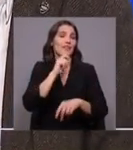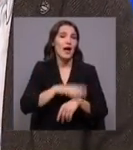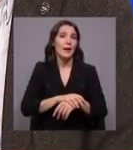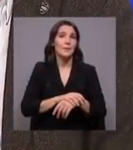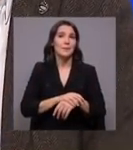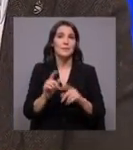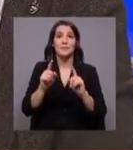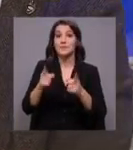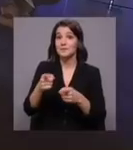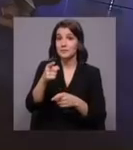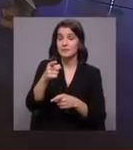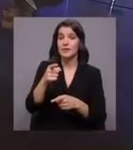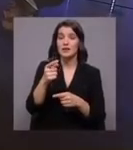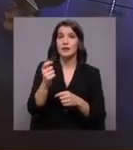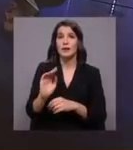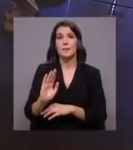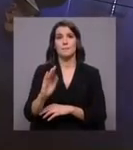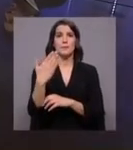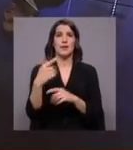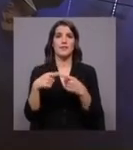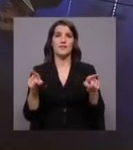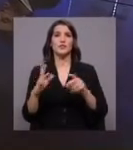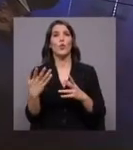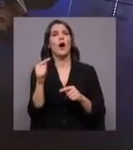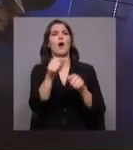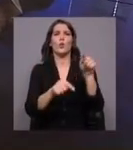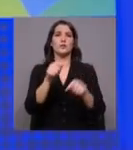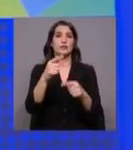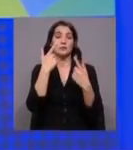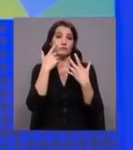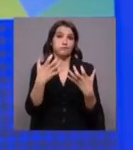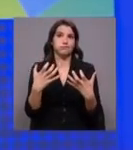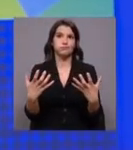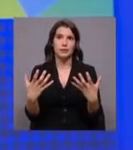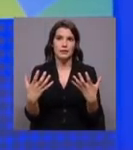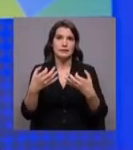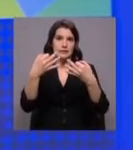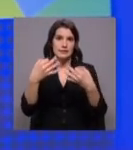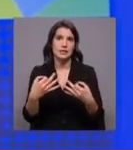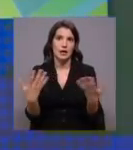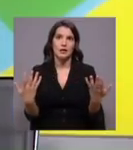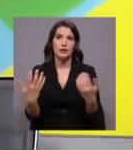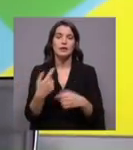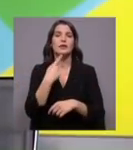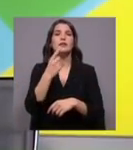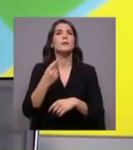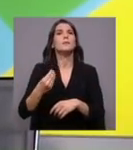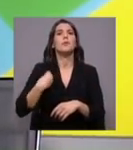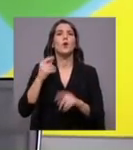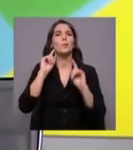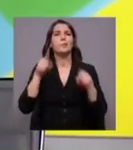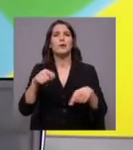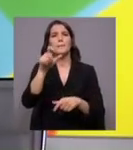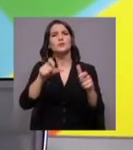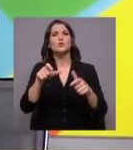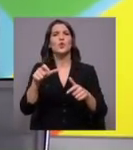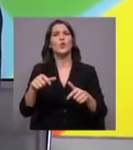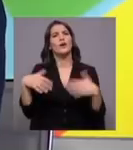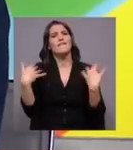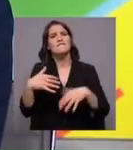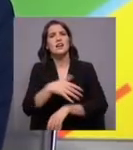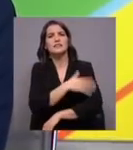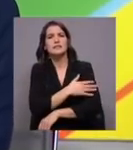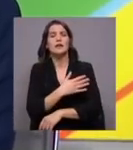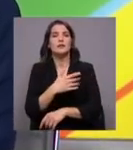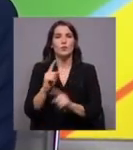começo da primeira na primeira diferença oposição fez que eu acho que é das mais sérias que não se preocupam com os mais favorecidos onde